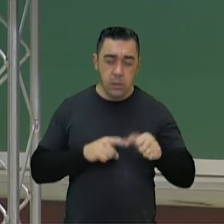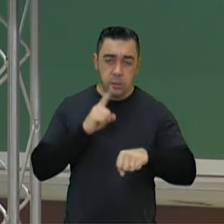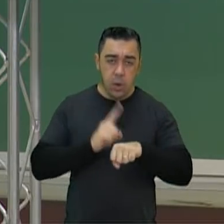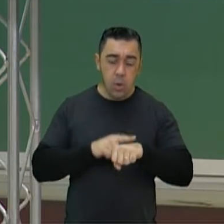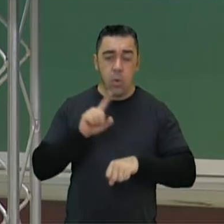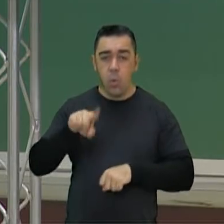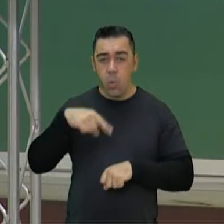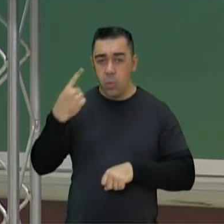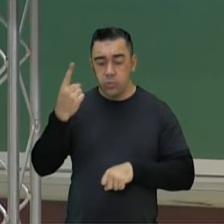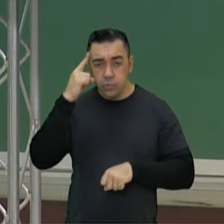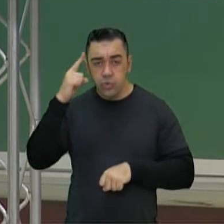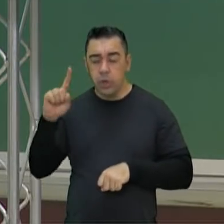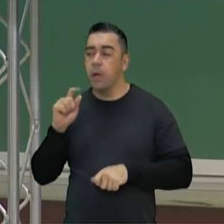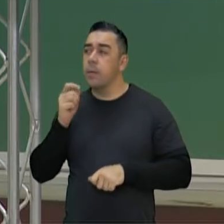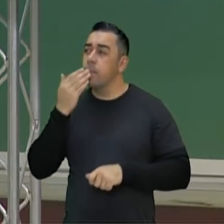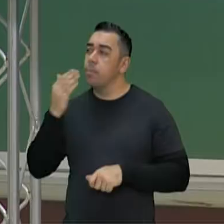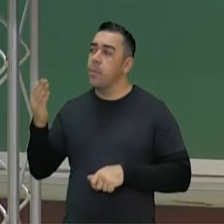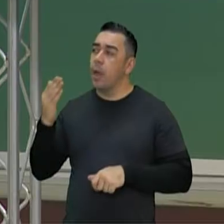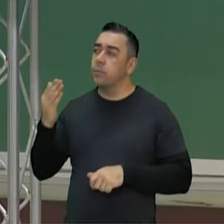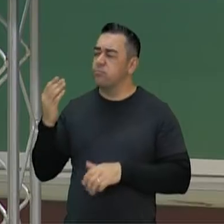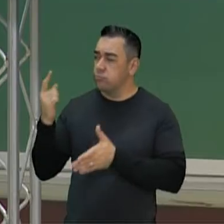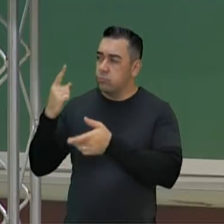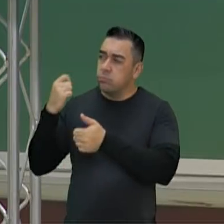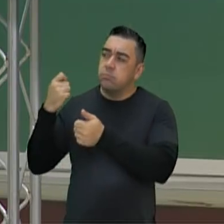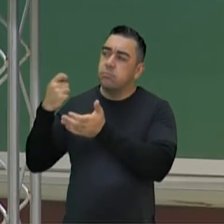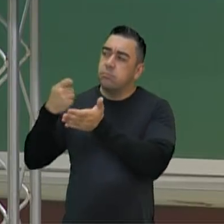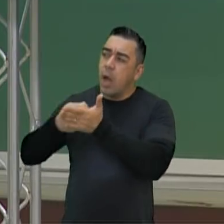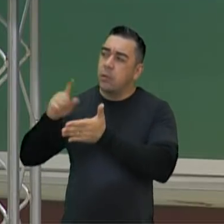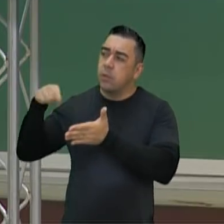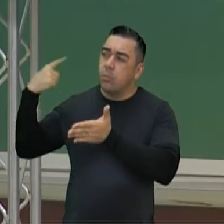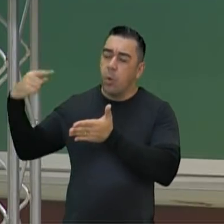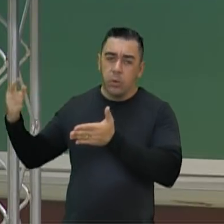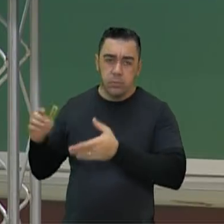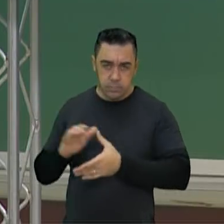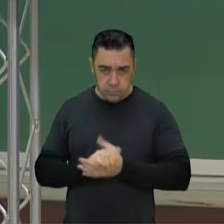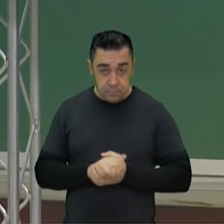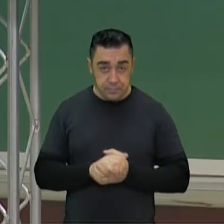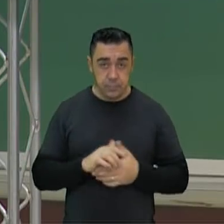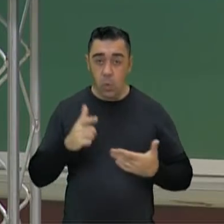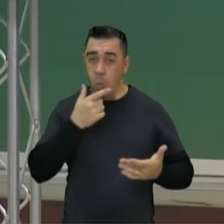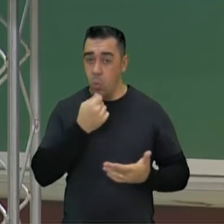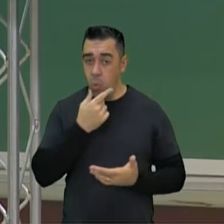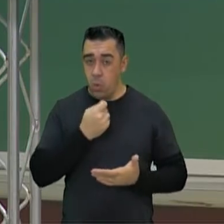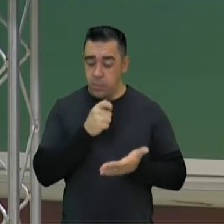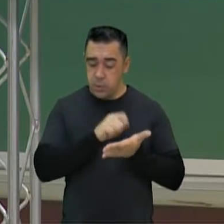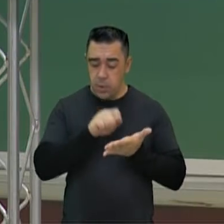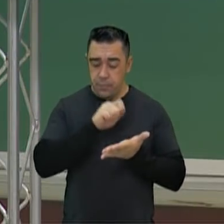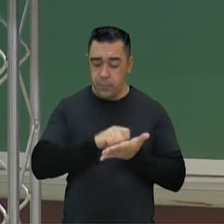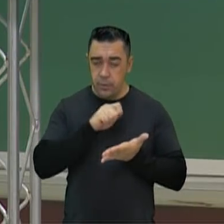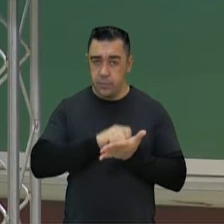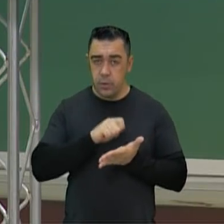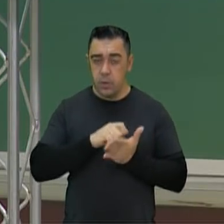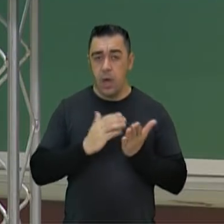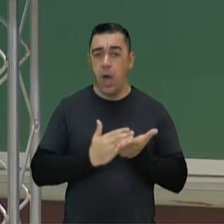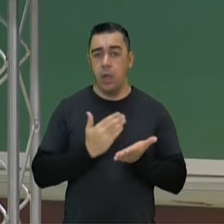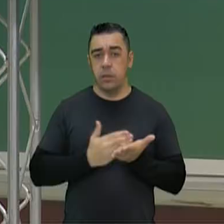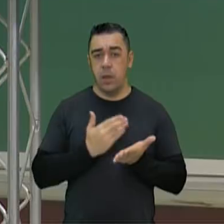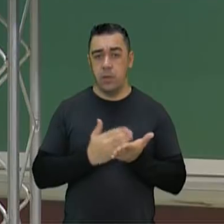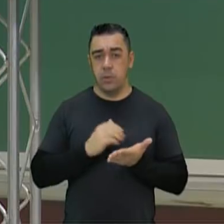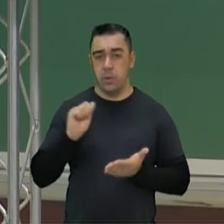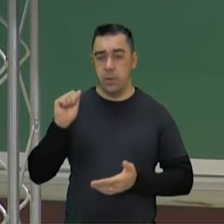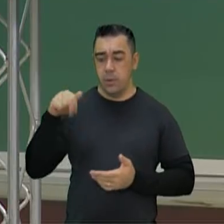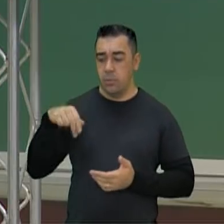para deixar anotado, o fiado. Seu Antônio anota tudo em um caderno.